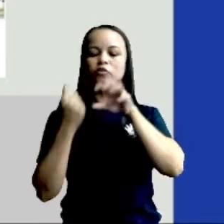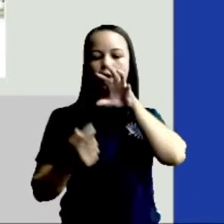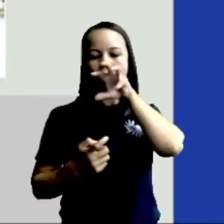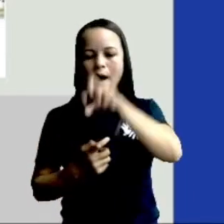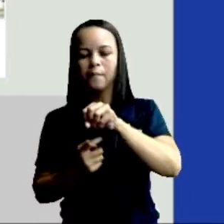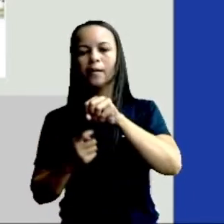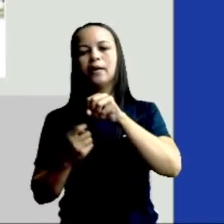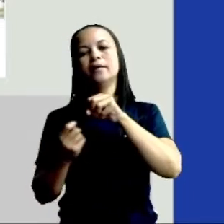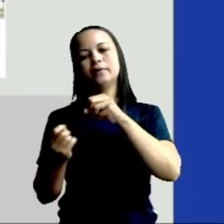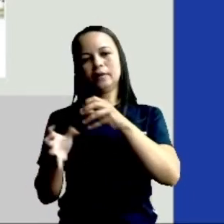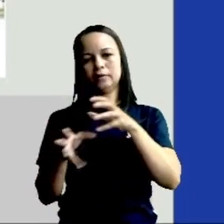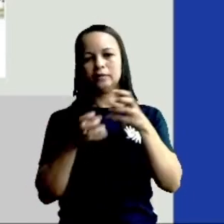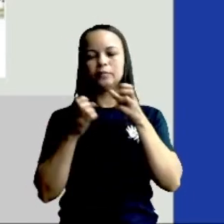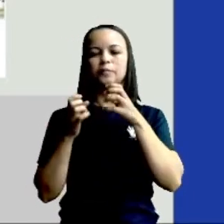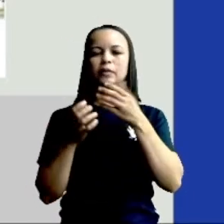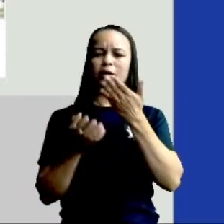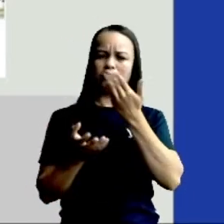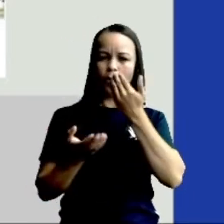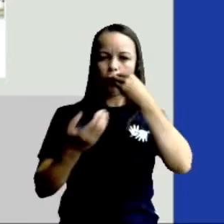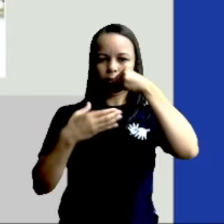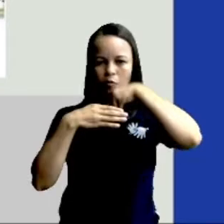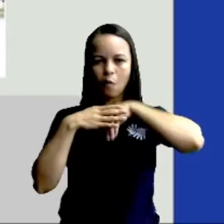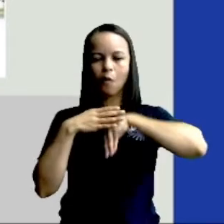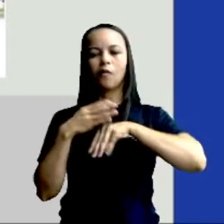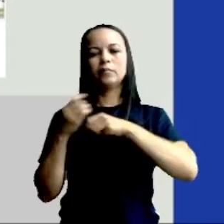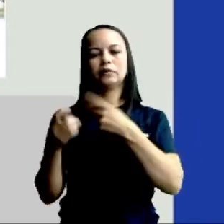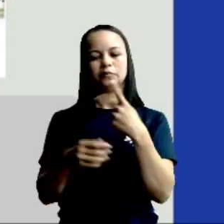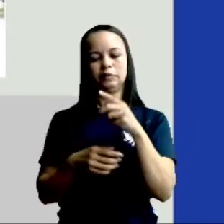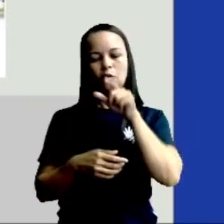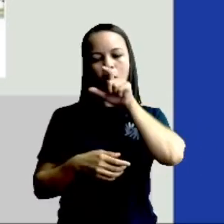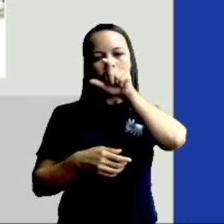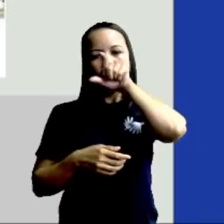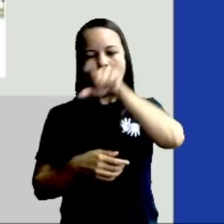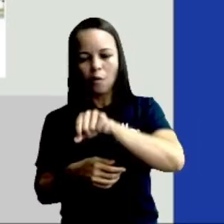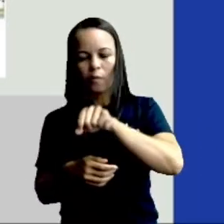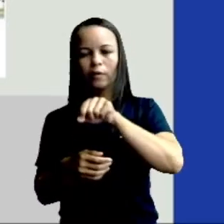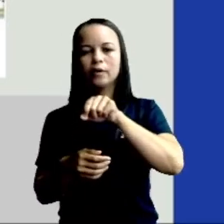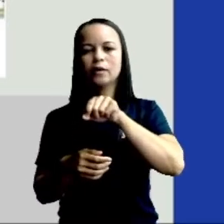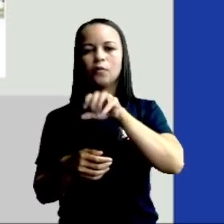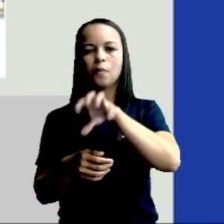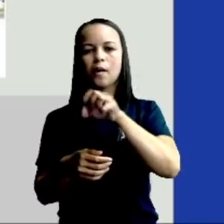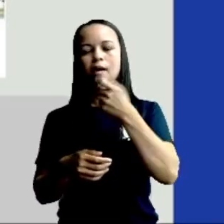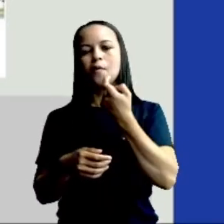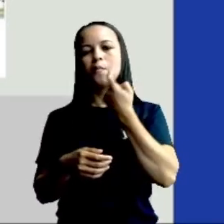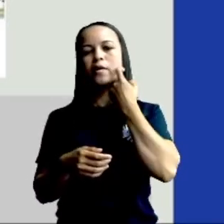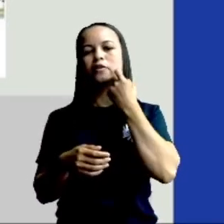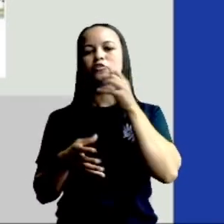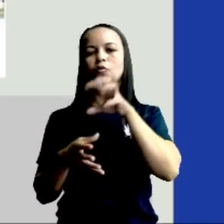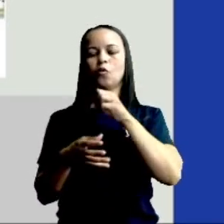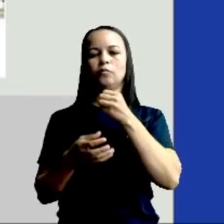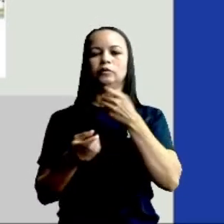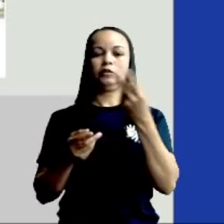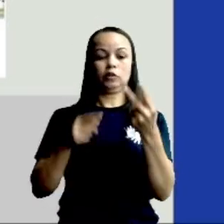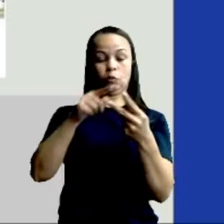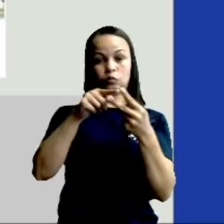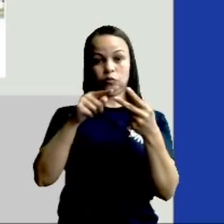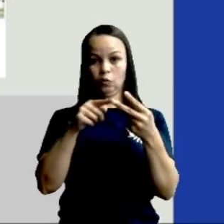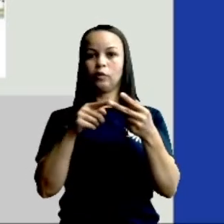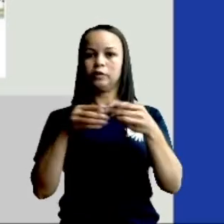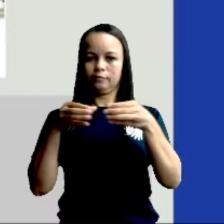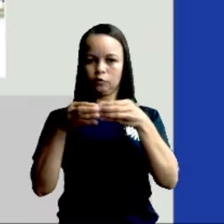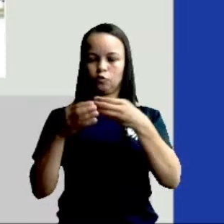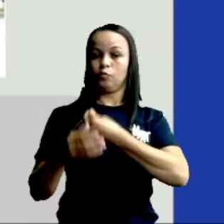e abocanha ali aquele peixe com o seu bico e come aquele peixinho. São dois seres vivos